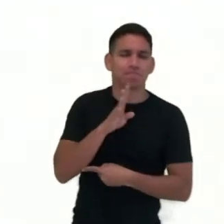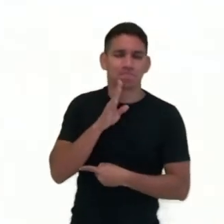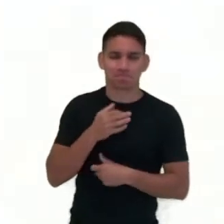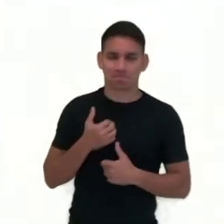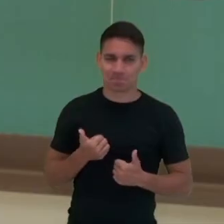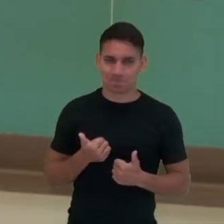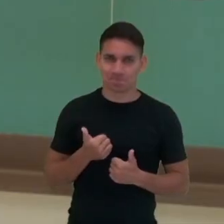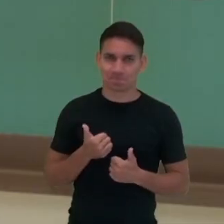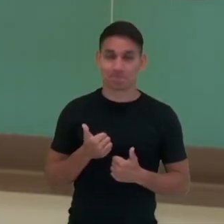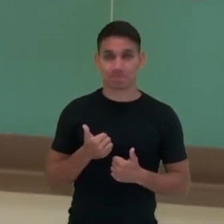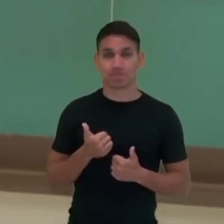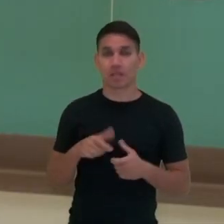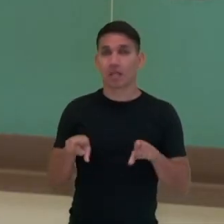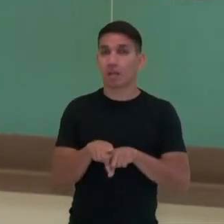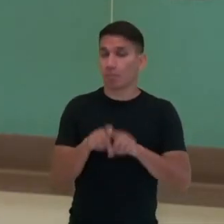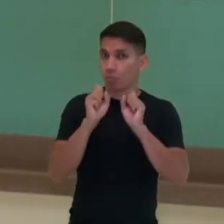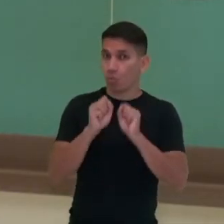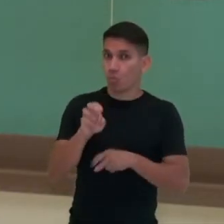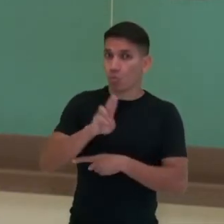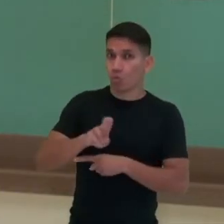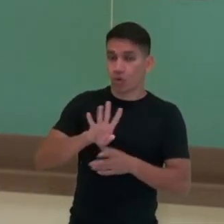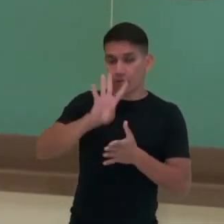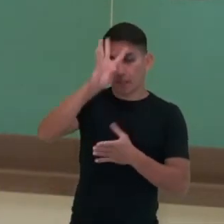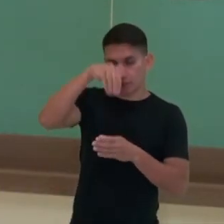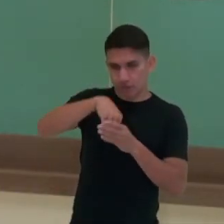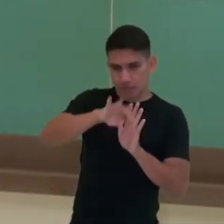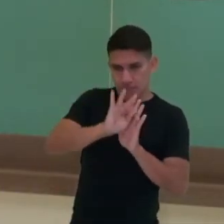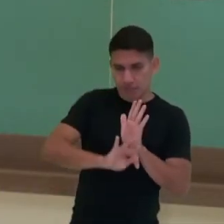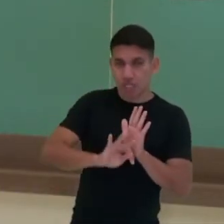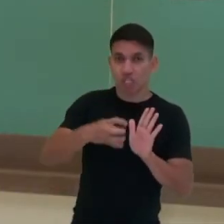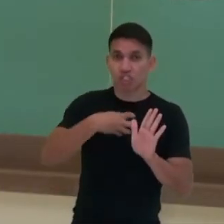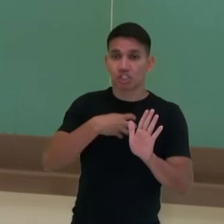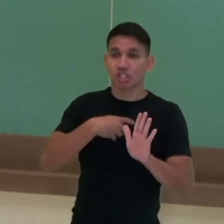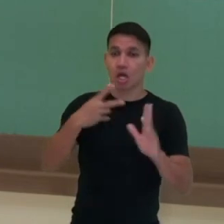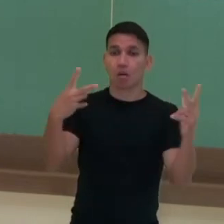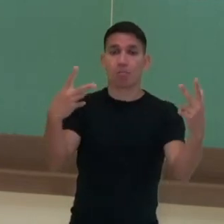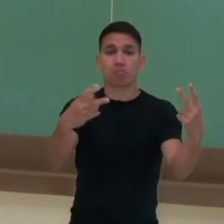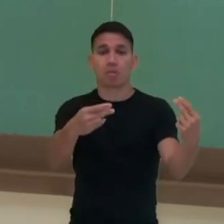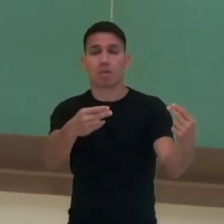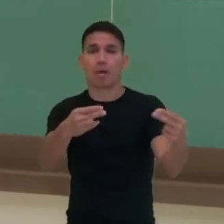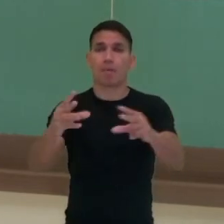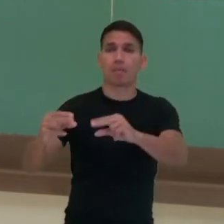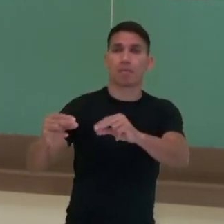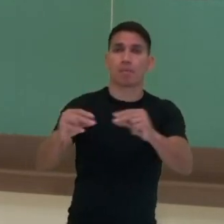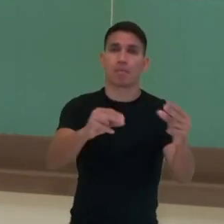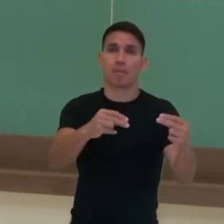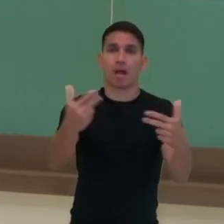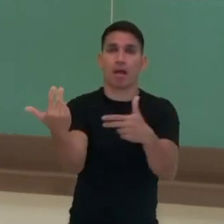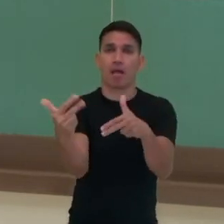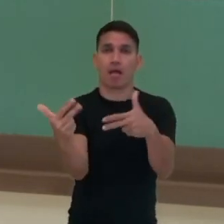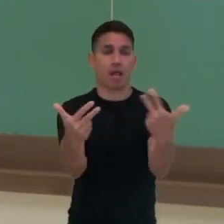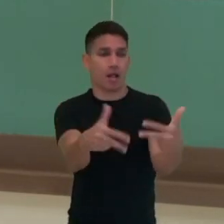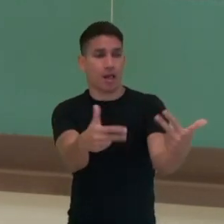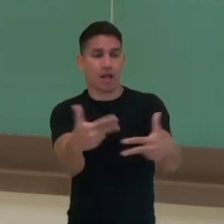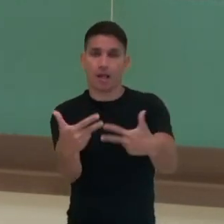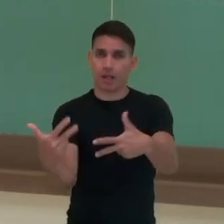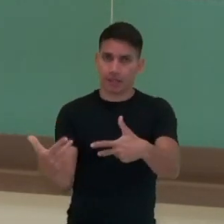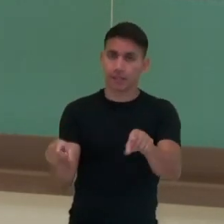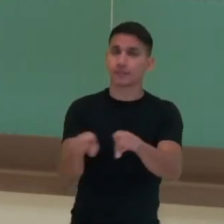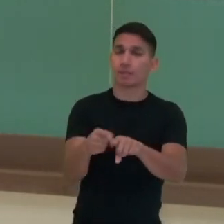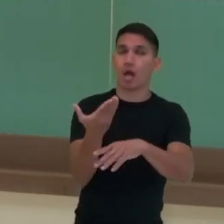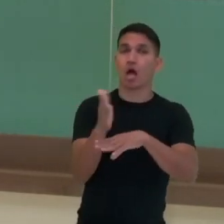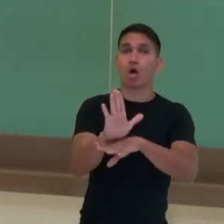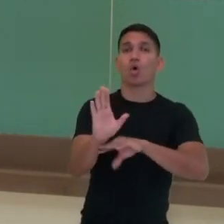certo? Elas podem ser usadas no texto, dentro da fala dos personagens, e isso ajuda